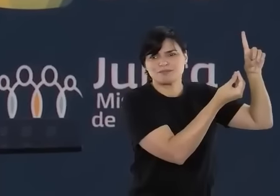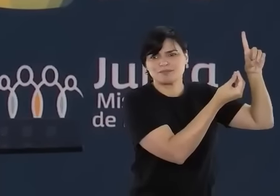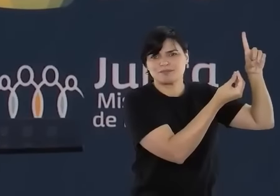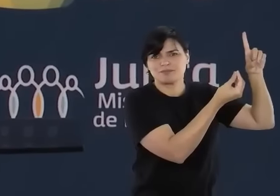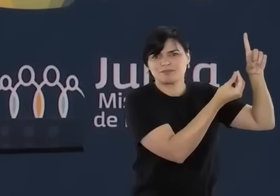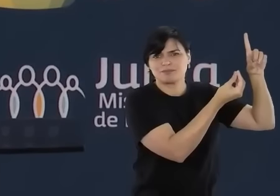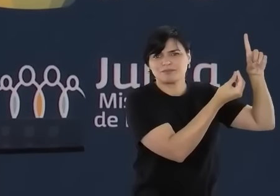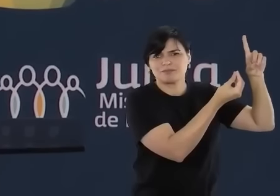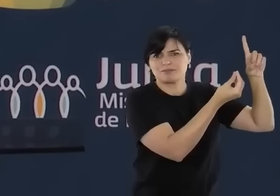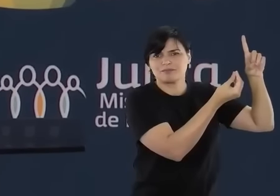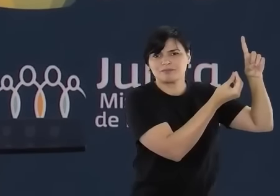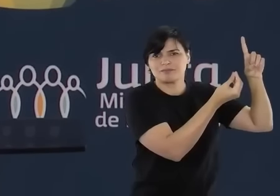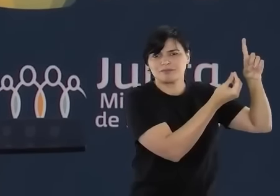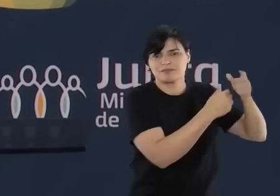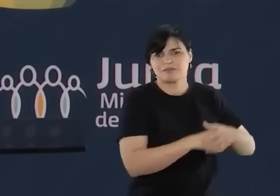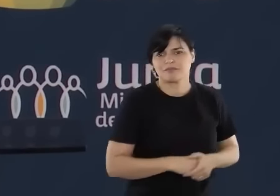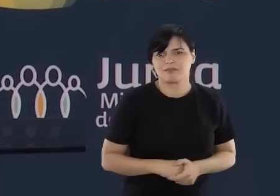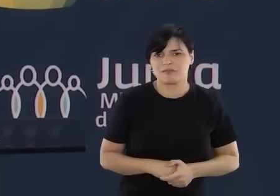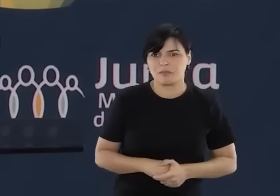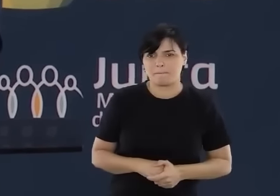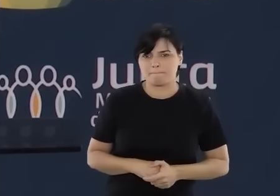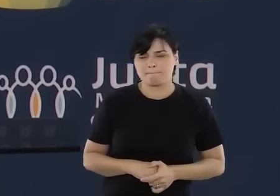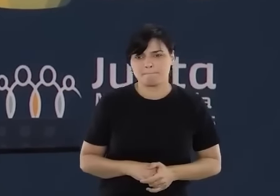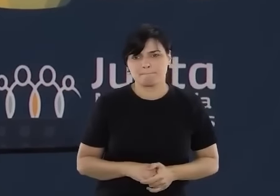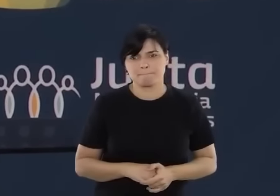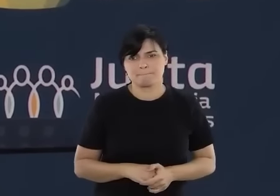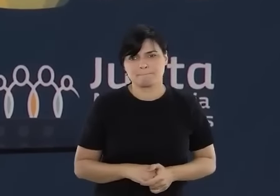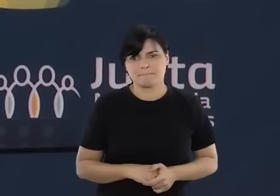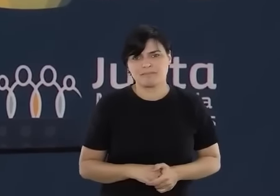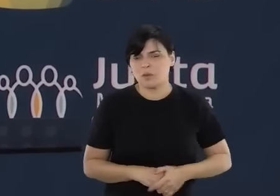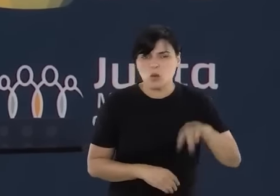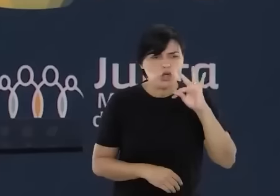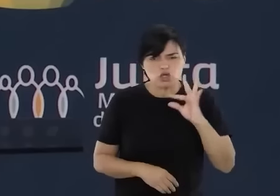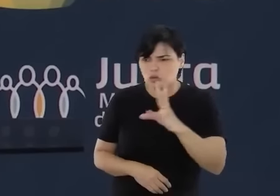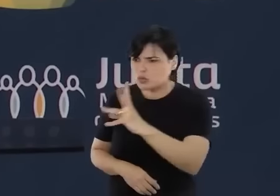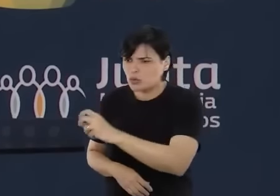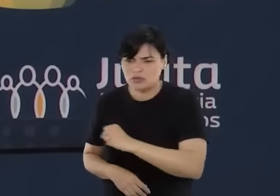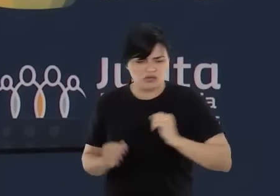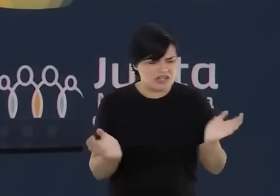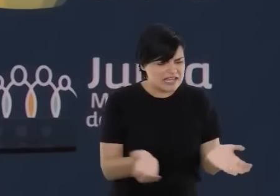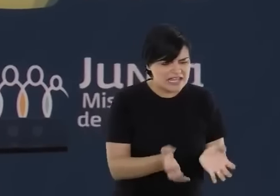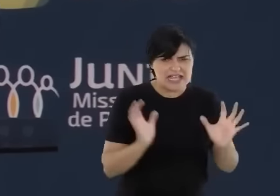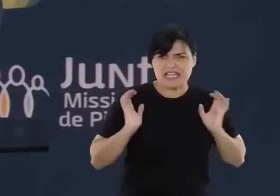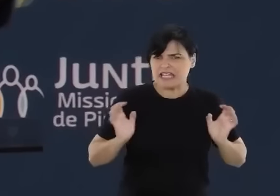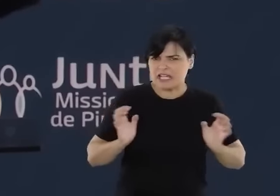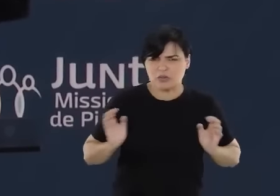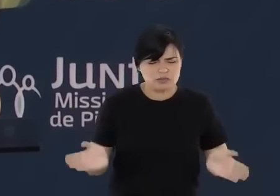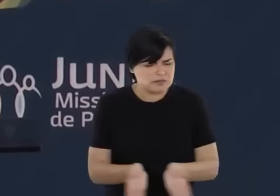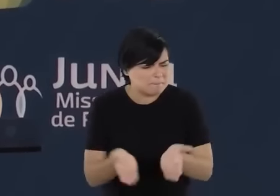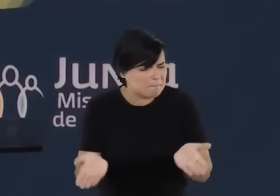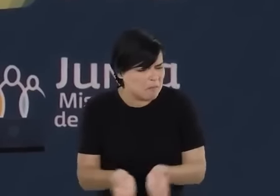lugares ricos e pequenos grandes e pequenos ricos e pobres doutores e analfabetos cientistas e gente leiga